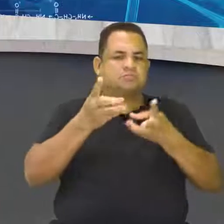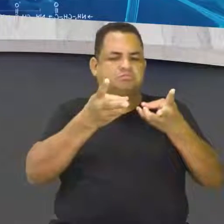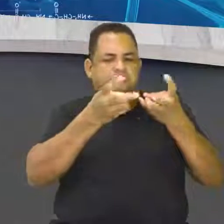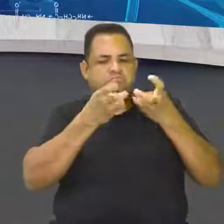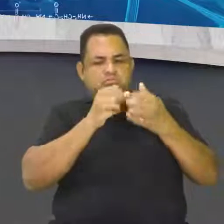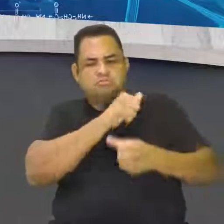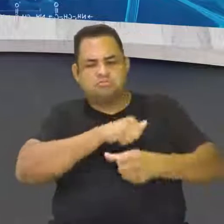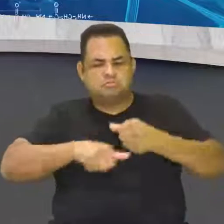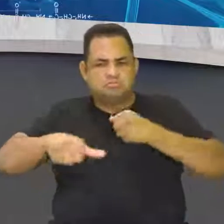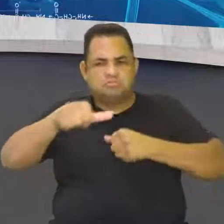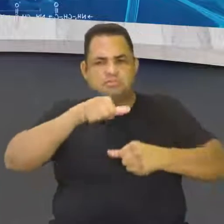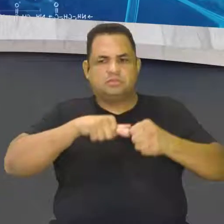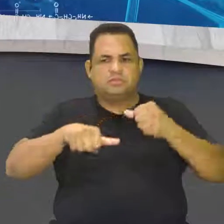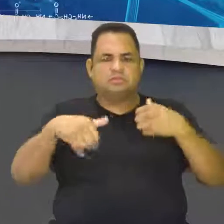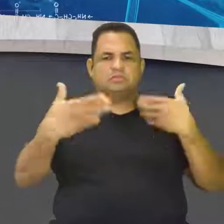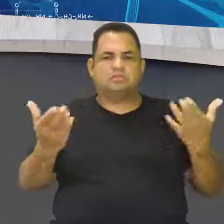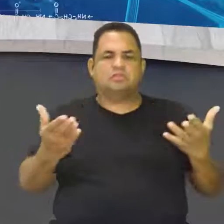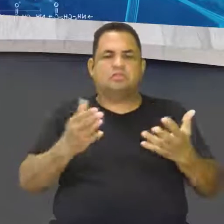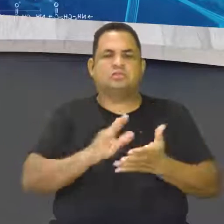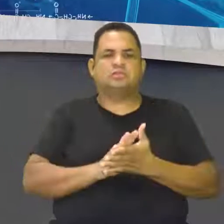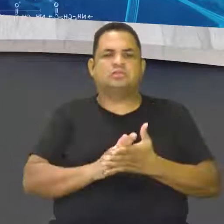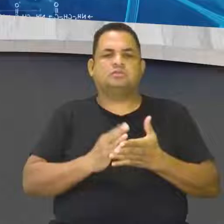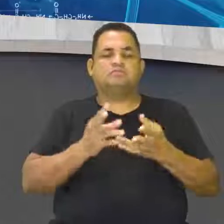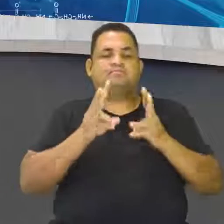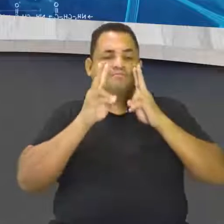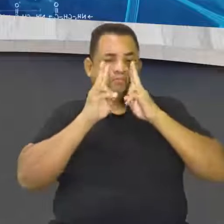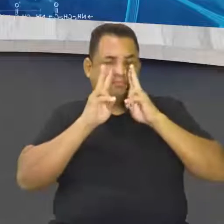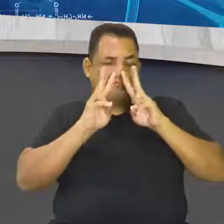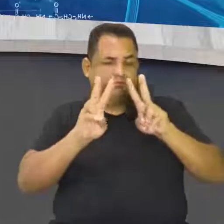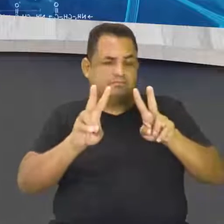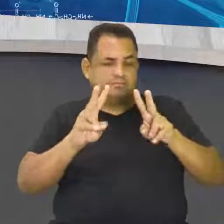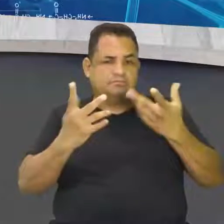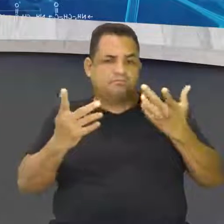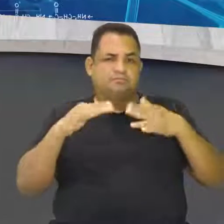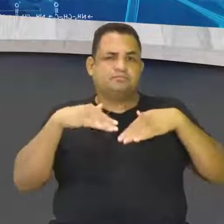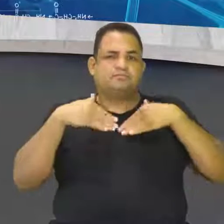essa troca aqui na hora da resolução para você ver que,